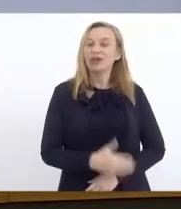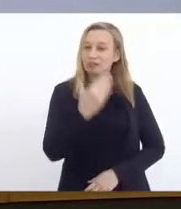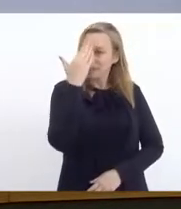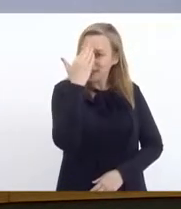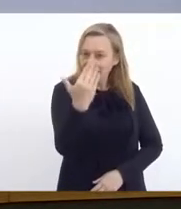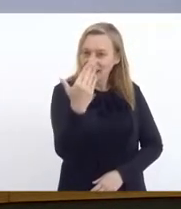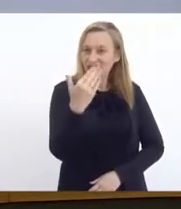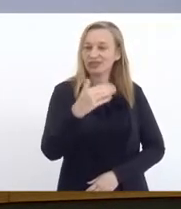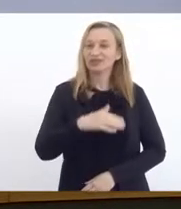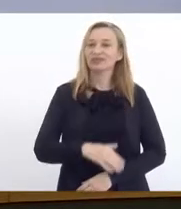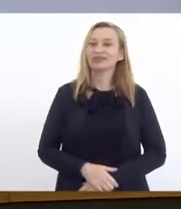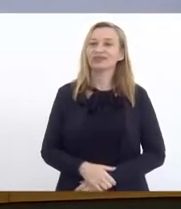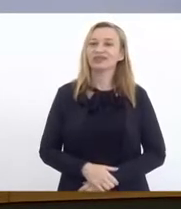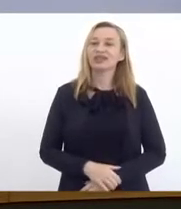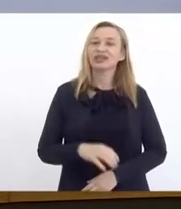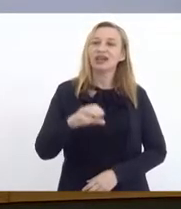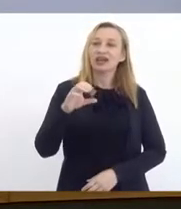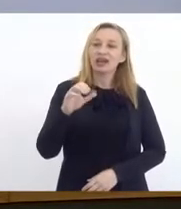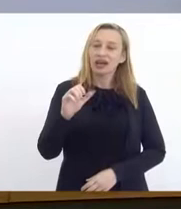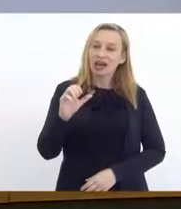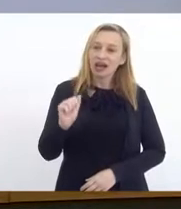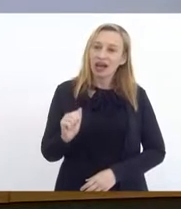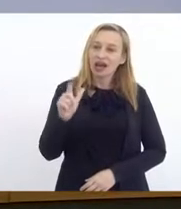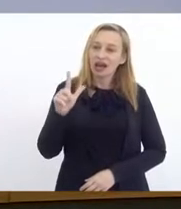Obrigado, Alcimar.